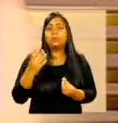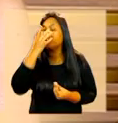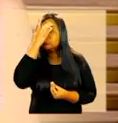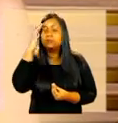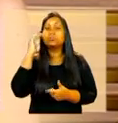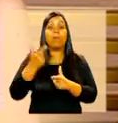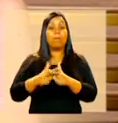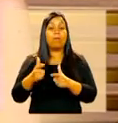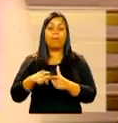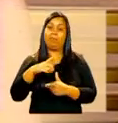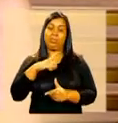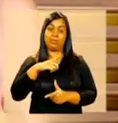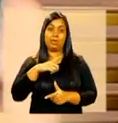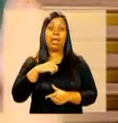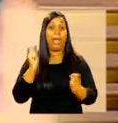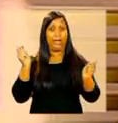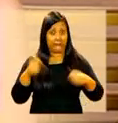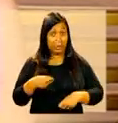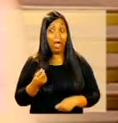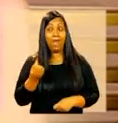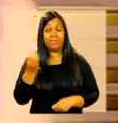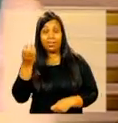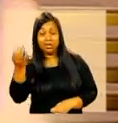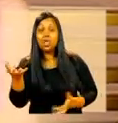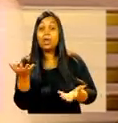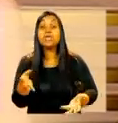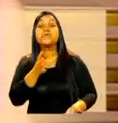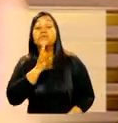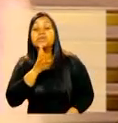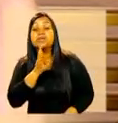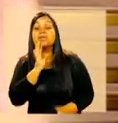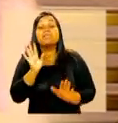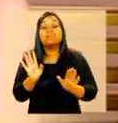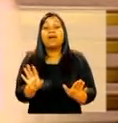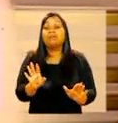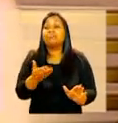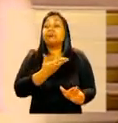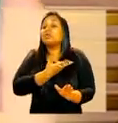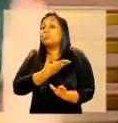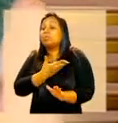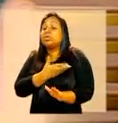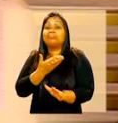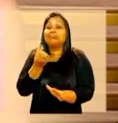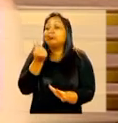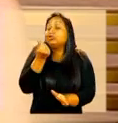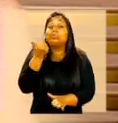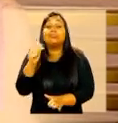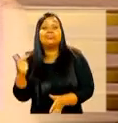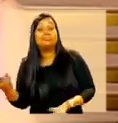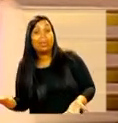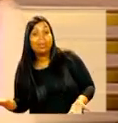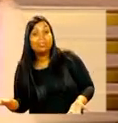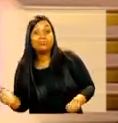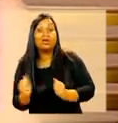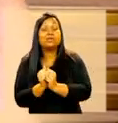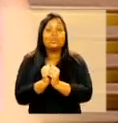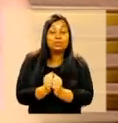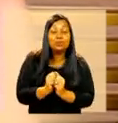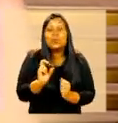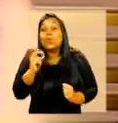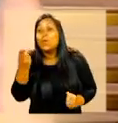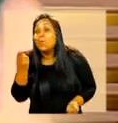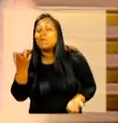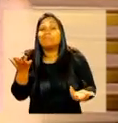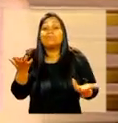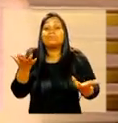tem esse problema, né? Que tem condições de viajar, quer conhecer, mas os amigos ou não têm condição financeira para te acompanhar ou